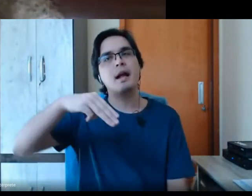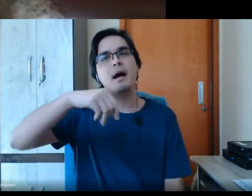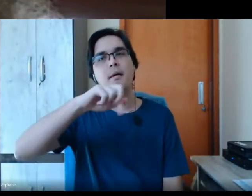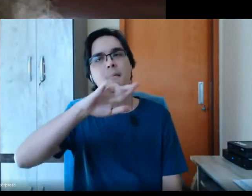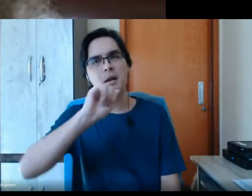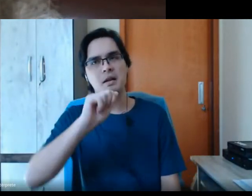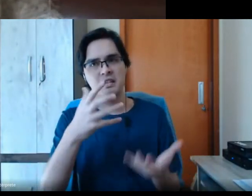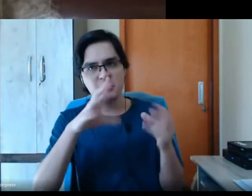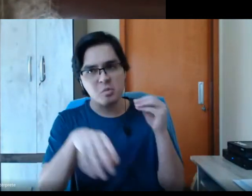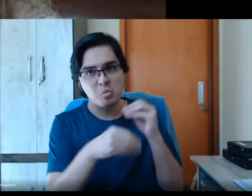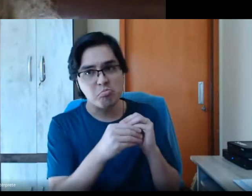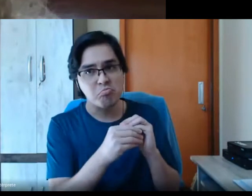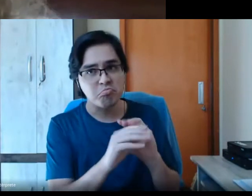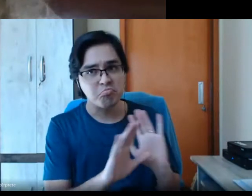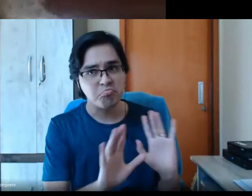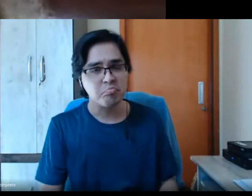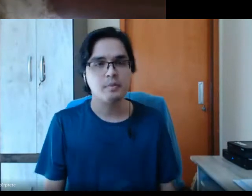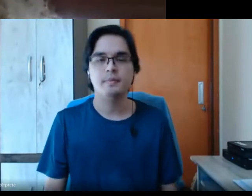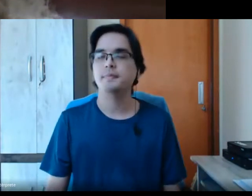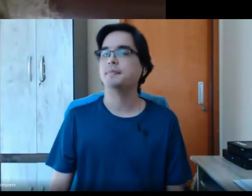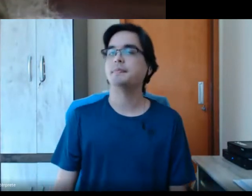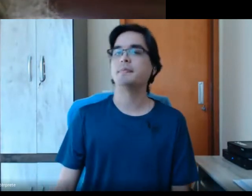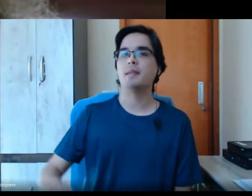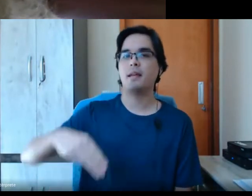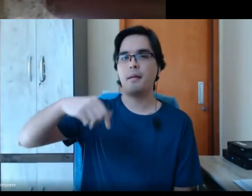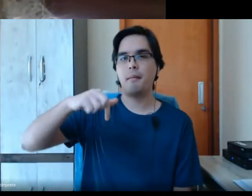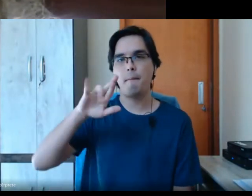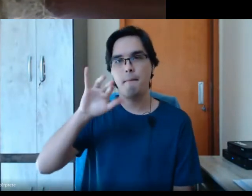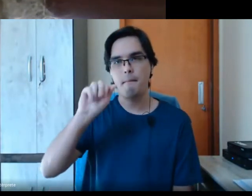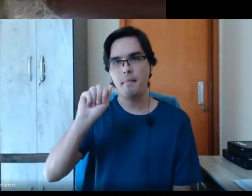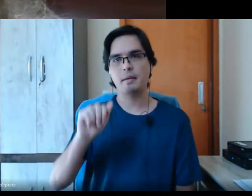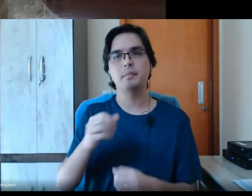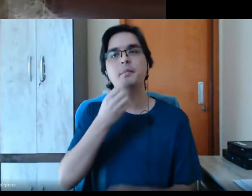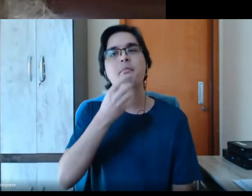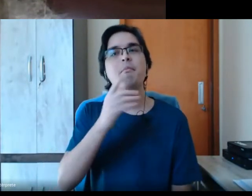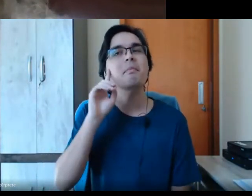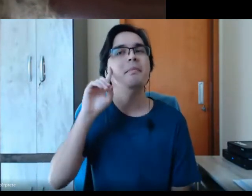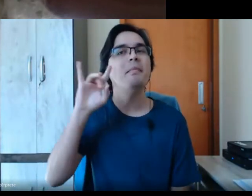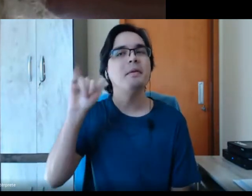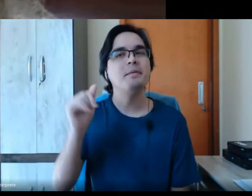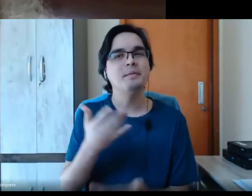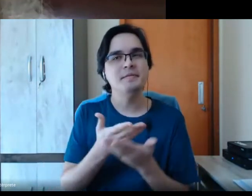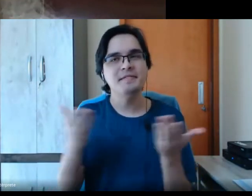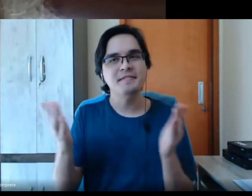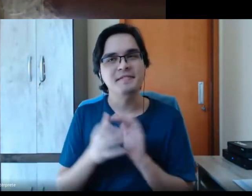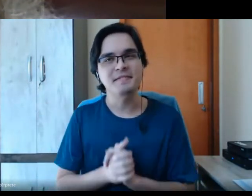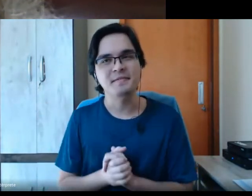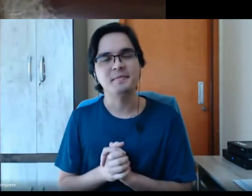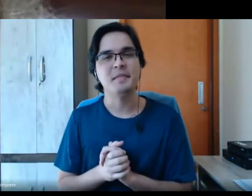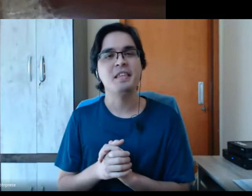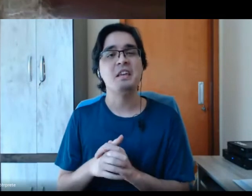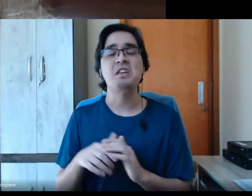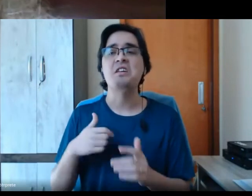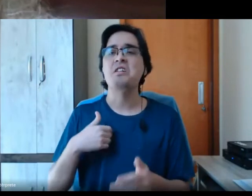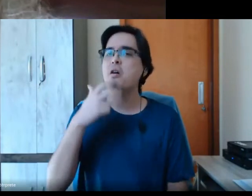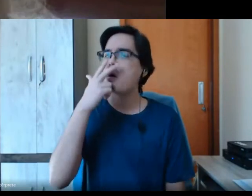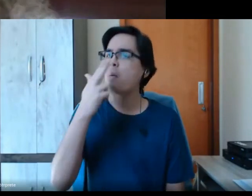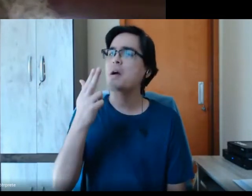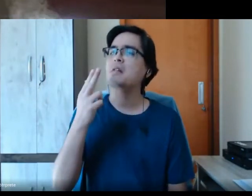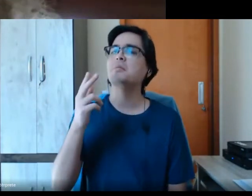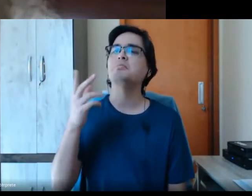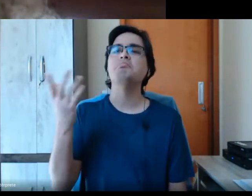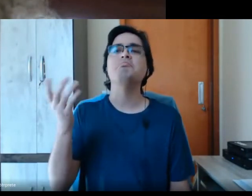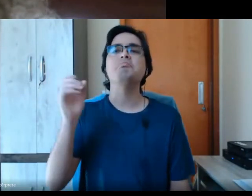colocou sobre a bibliografia, sobre preenchimento de algumas coisas. Eu acho que a gente poderia abrir sim